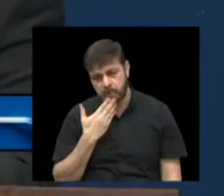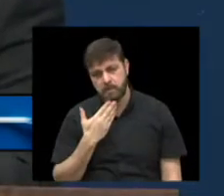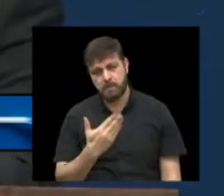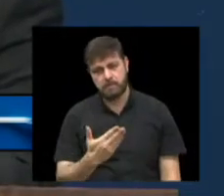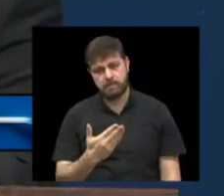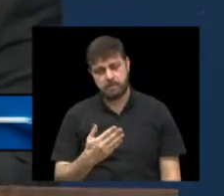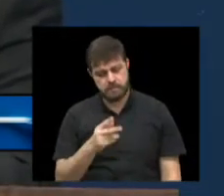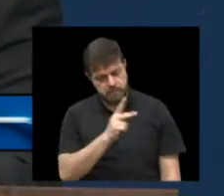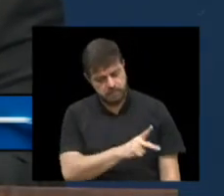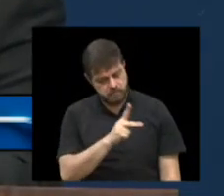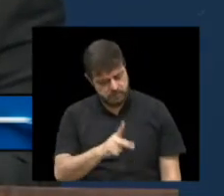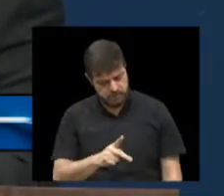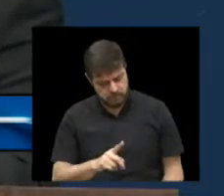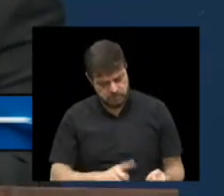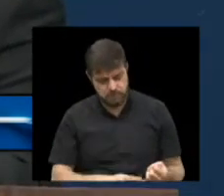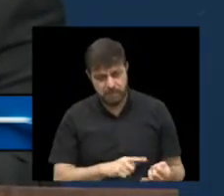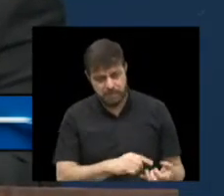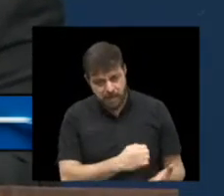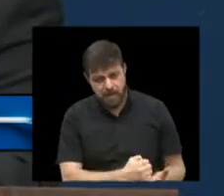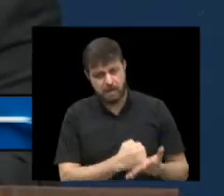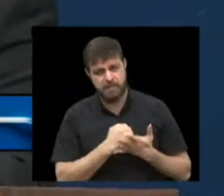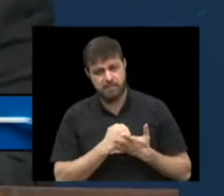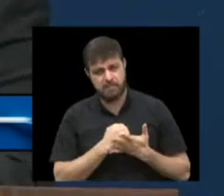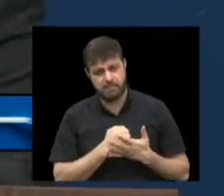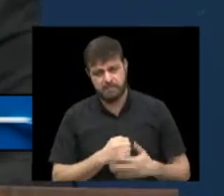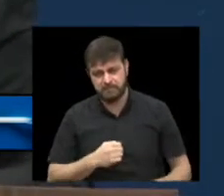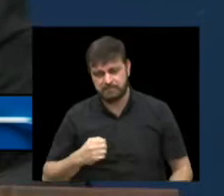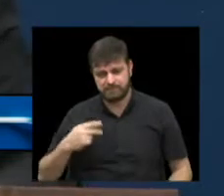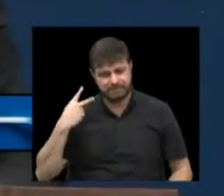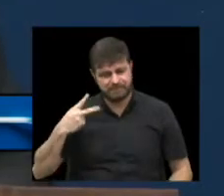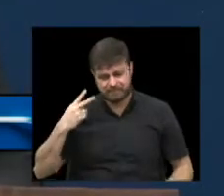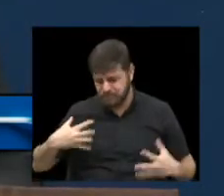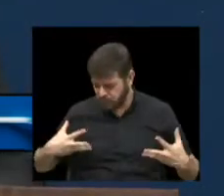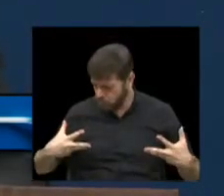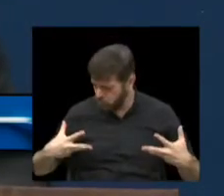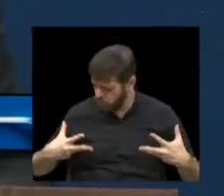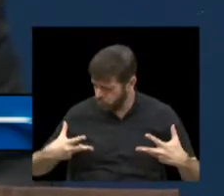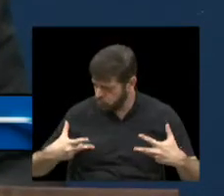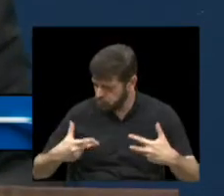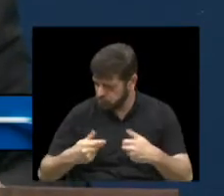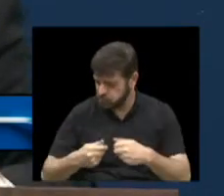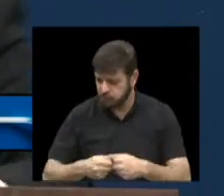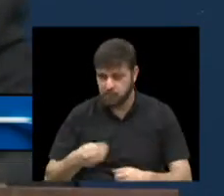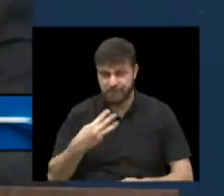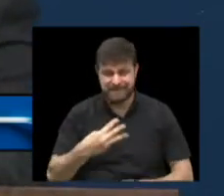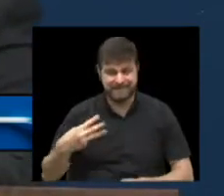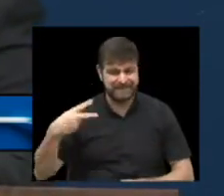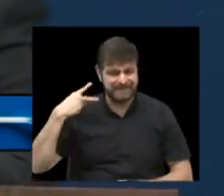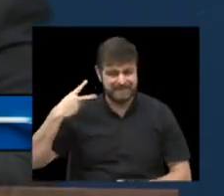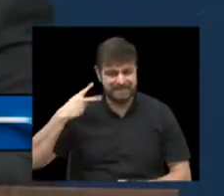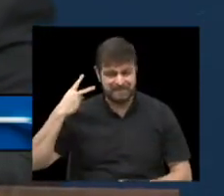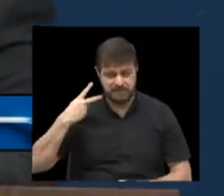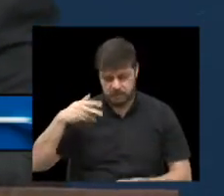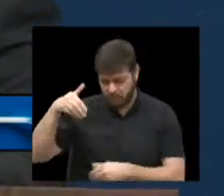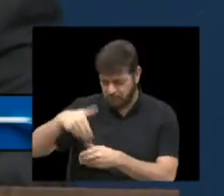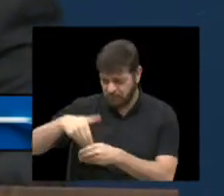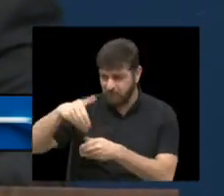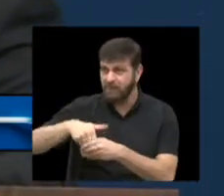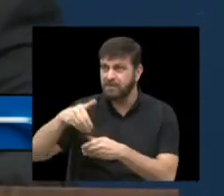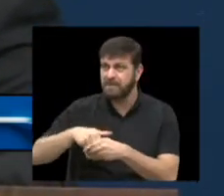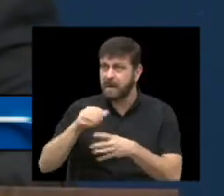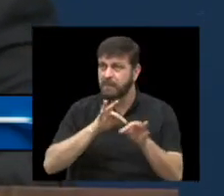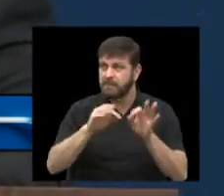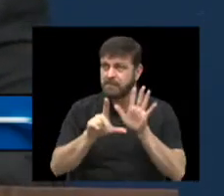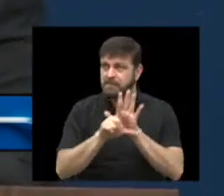vereador professor Alberto, o apoio de toda esta casa, de todos os vereadores, para que esta lei